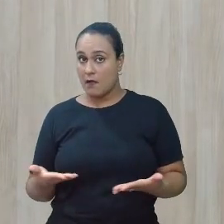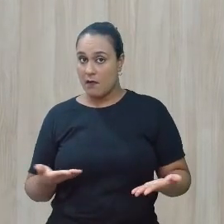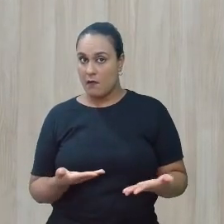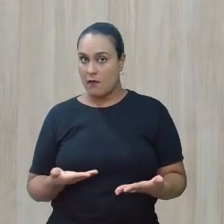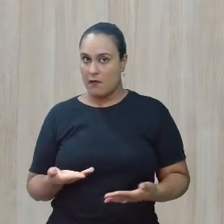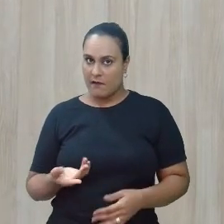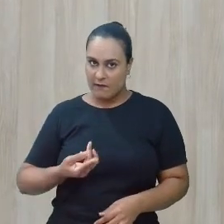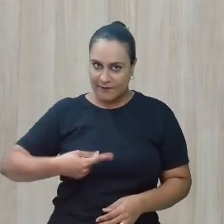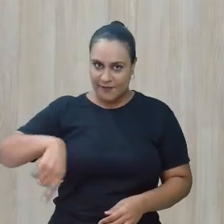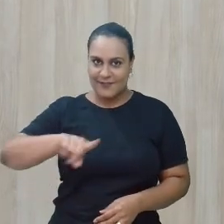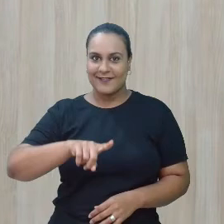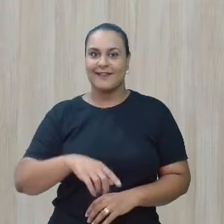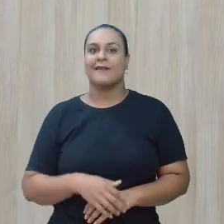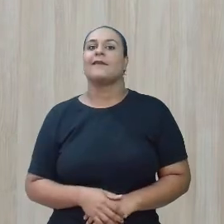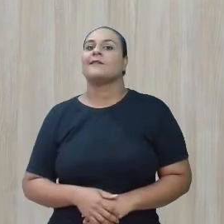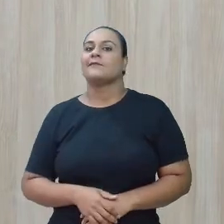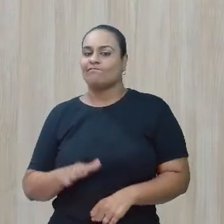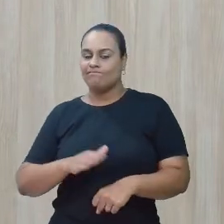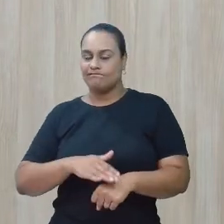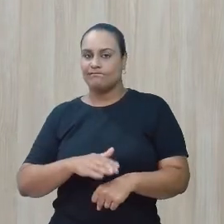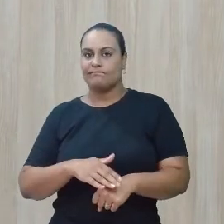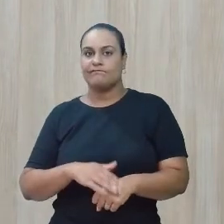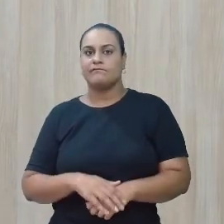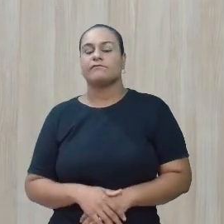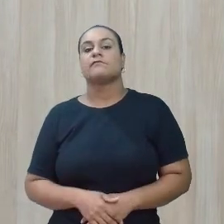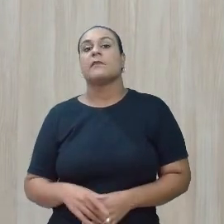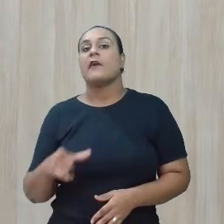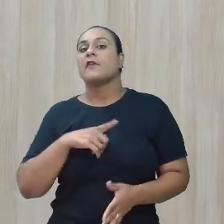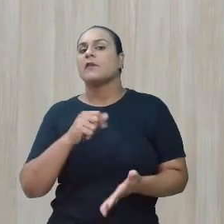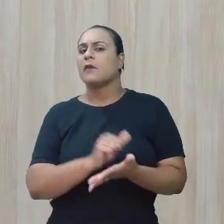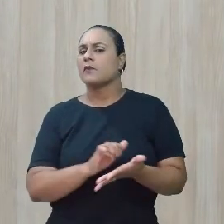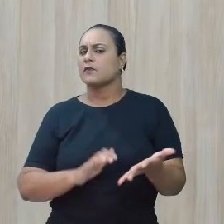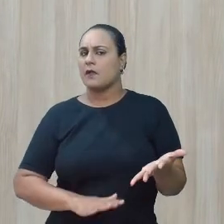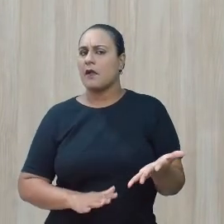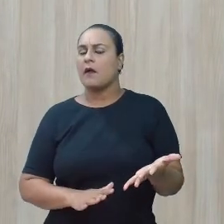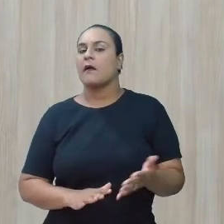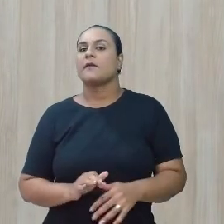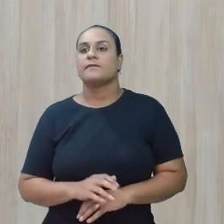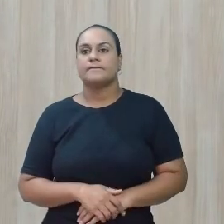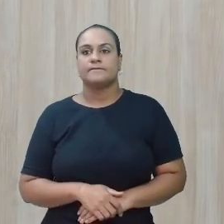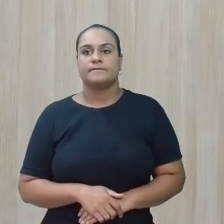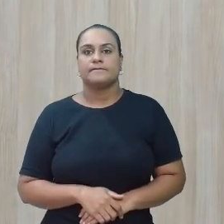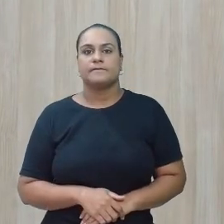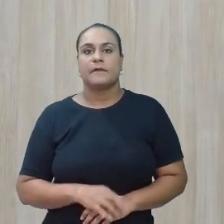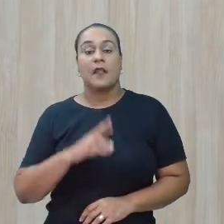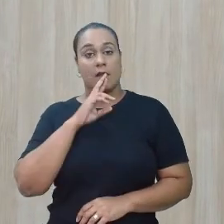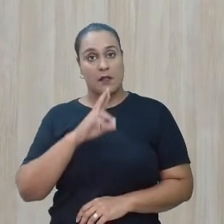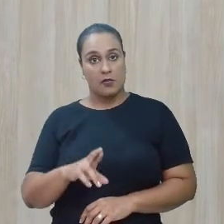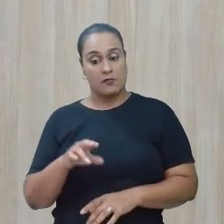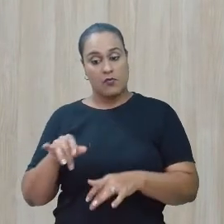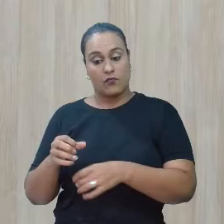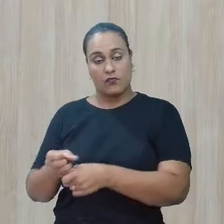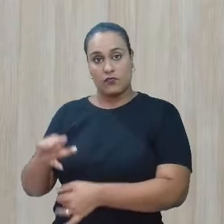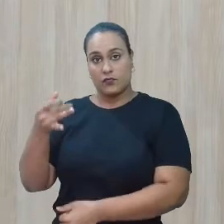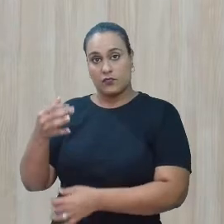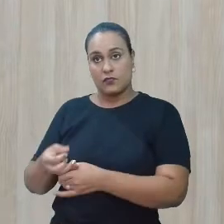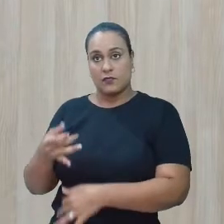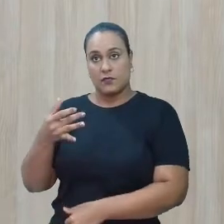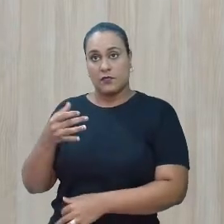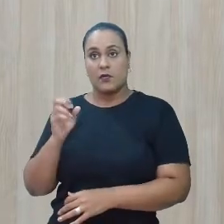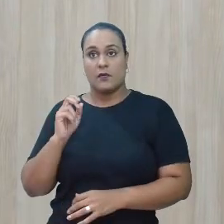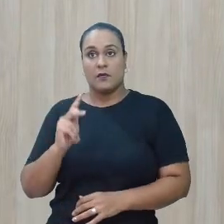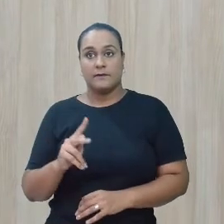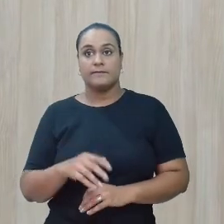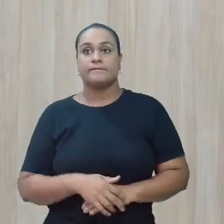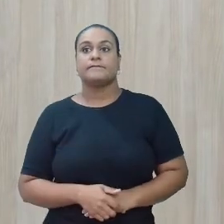Agora é a vez de vocês de produzir. A gente vai fazer um exercíciozinho. Respondam aí no chat, tá